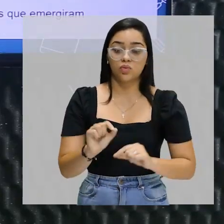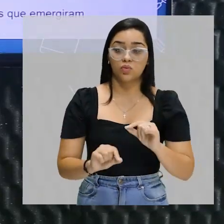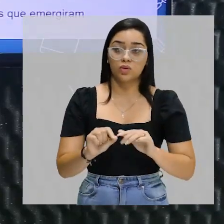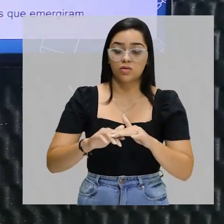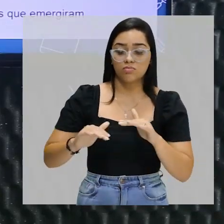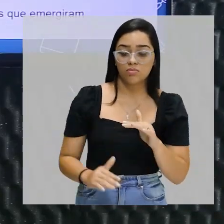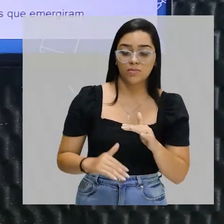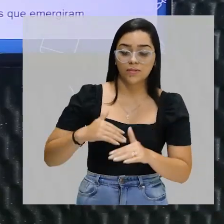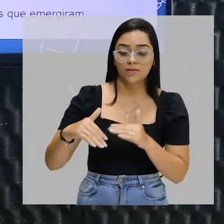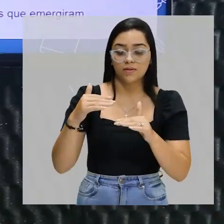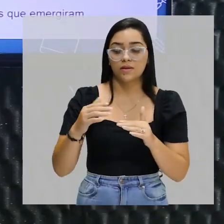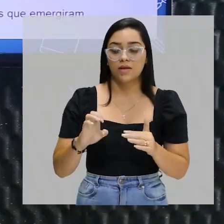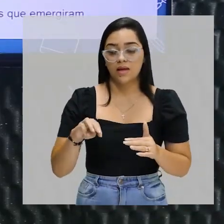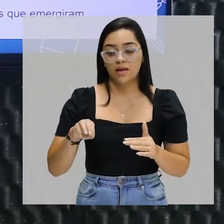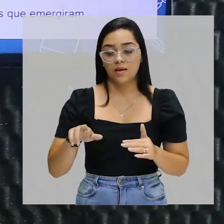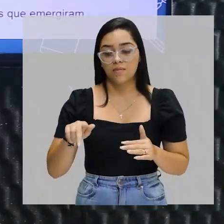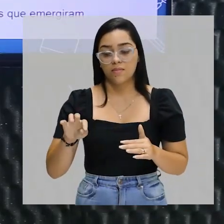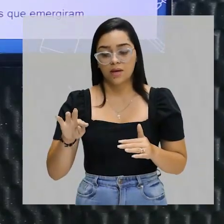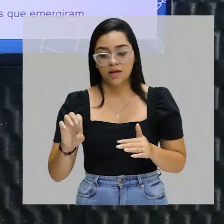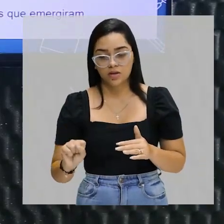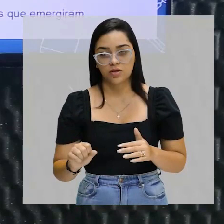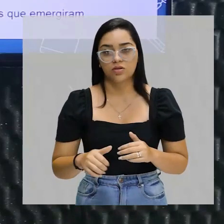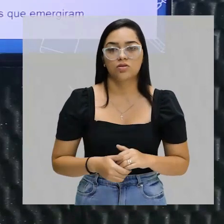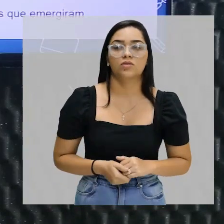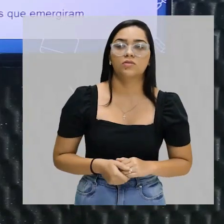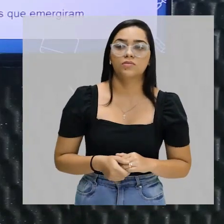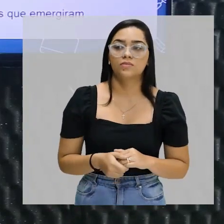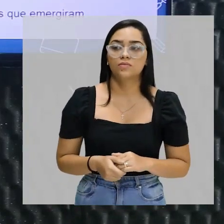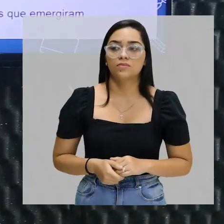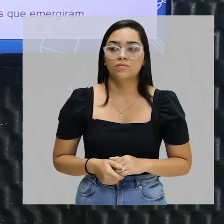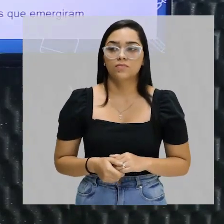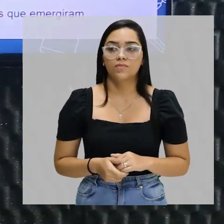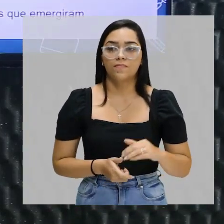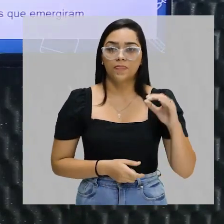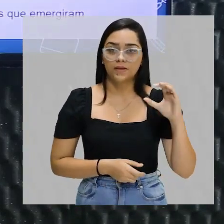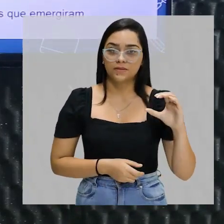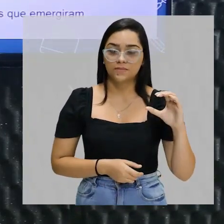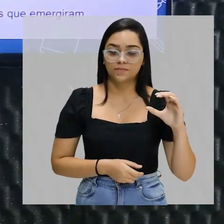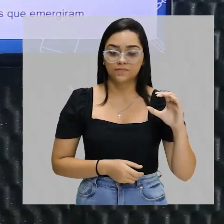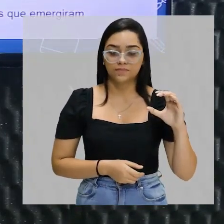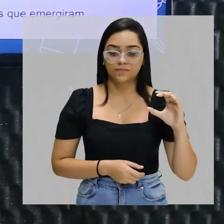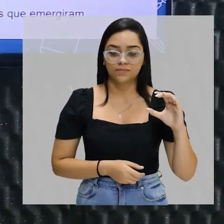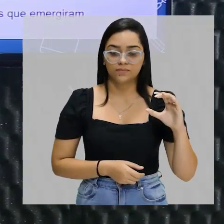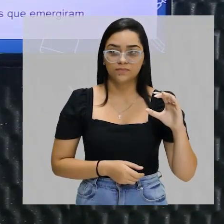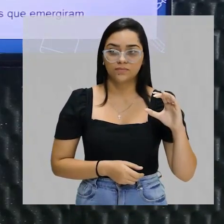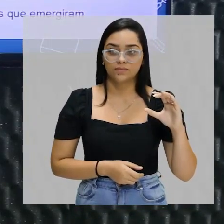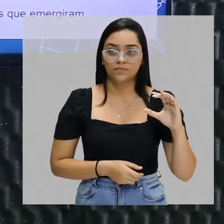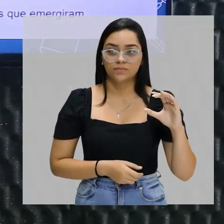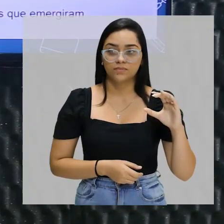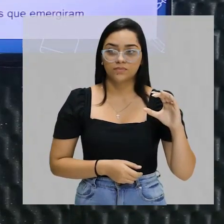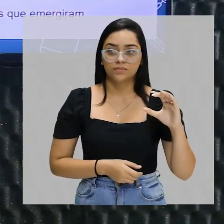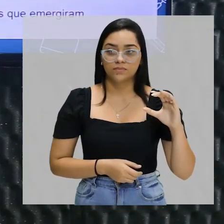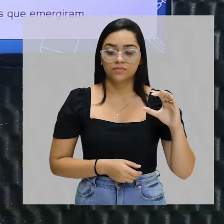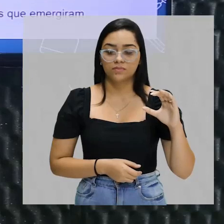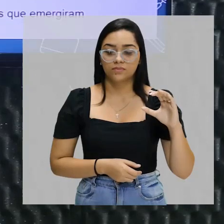sul os países subdesenvolvidos ou emergentes com exceção da Austrália Tá certo letra C foi o período em que